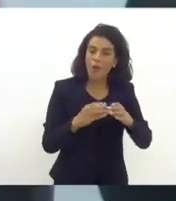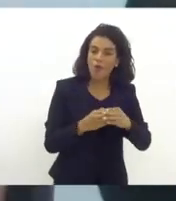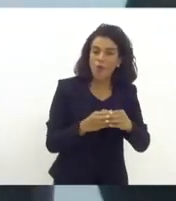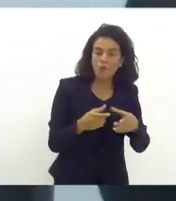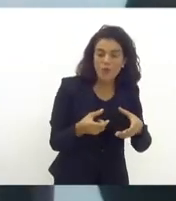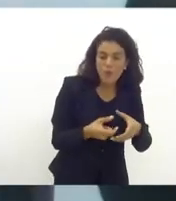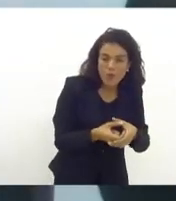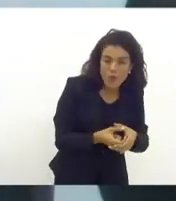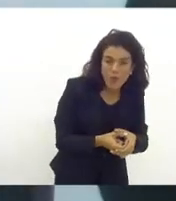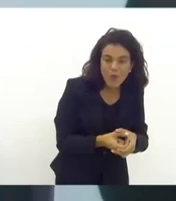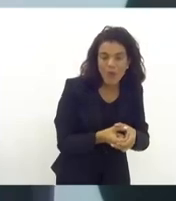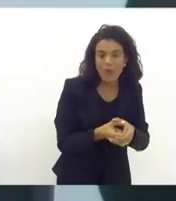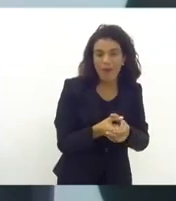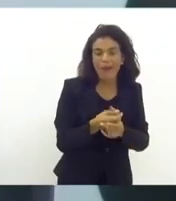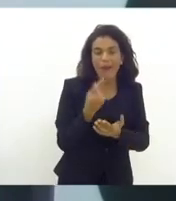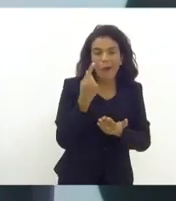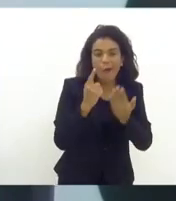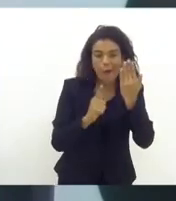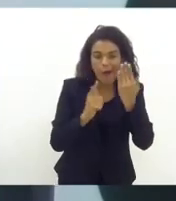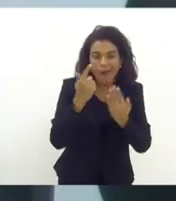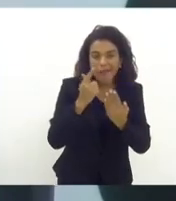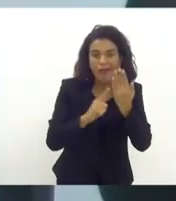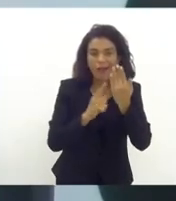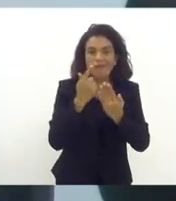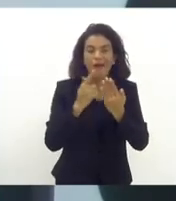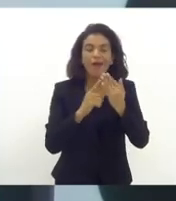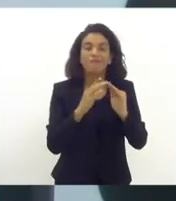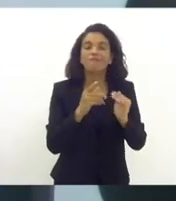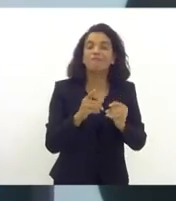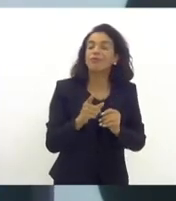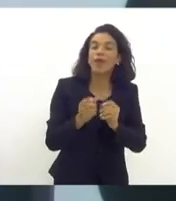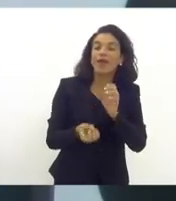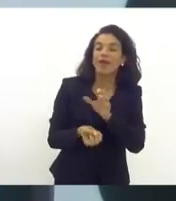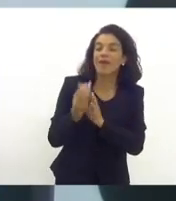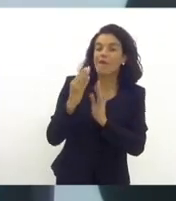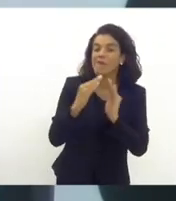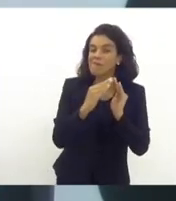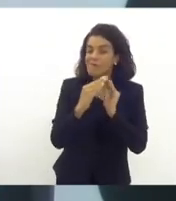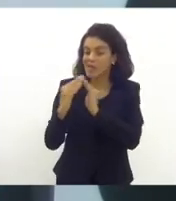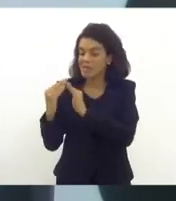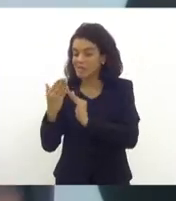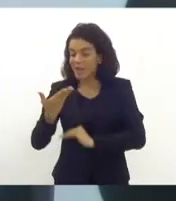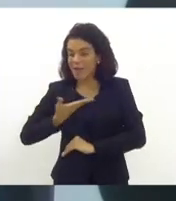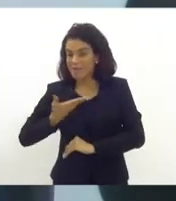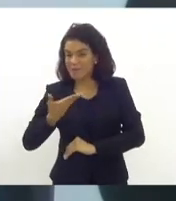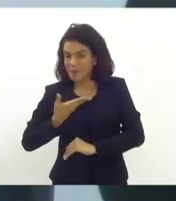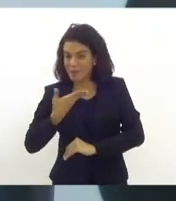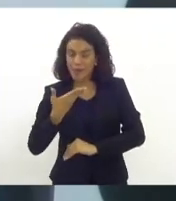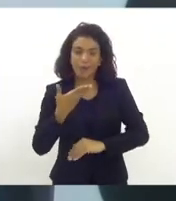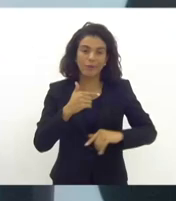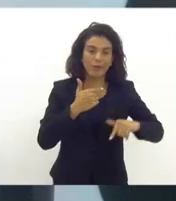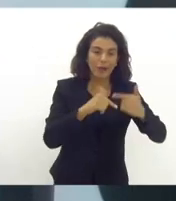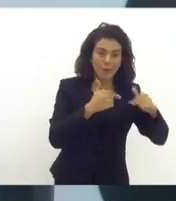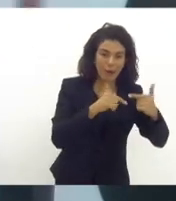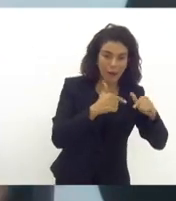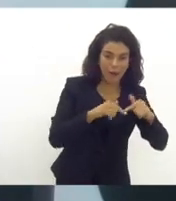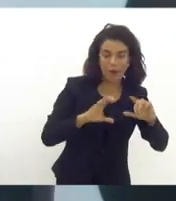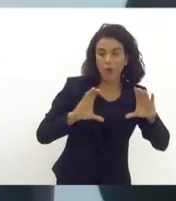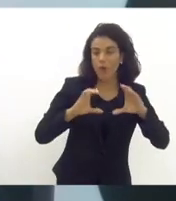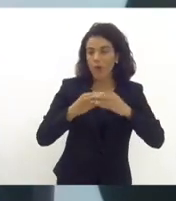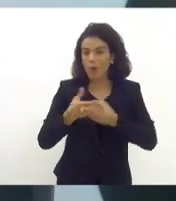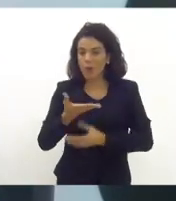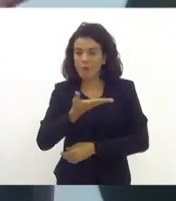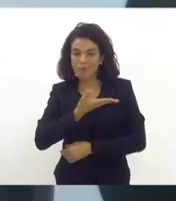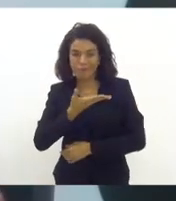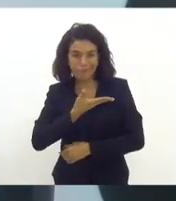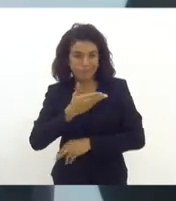o carnaval de rua é aquele carnaval que é feito por criança amigos de bairro amigos de profissão grupos de colegas